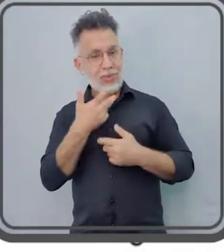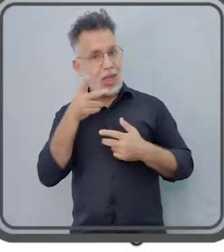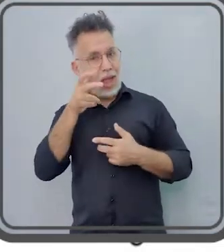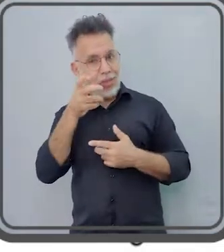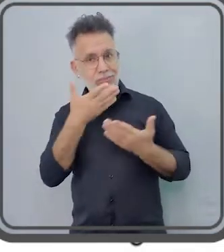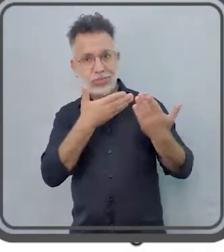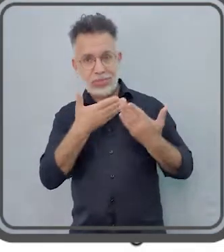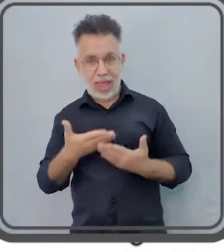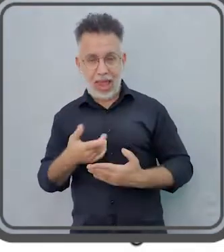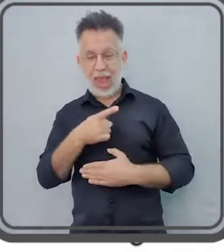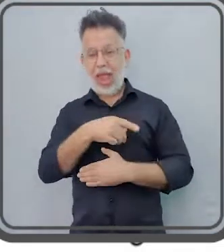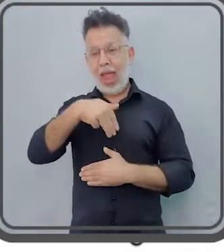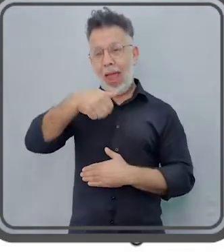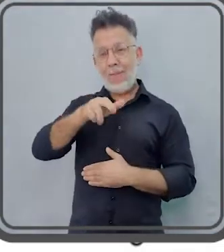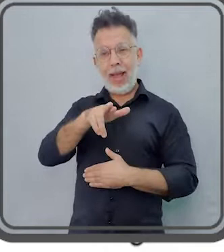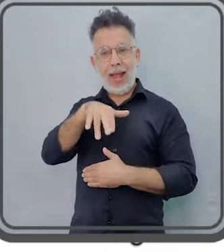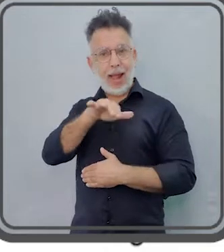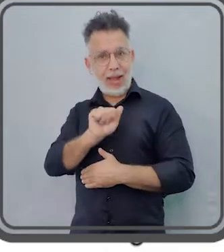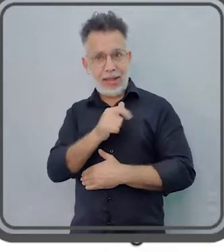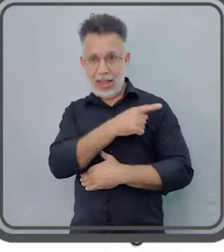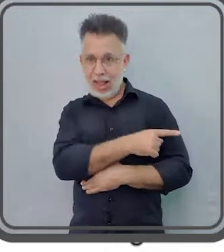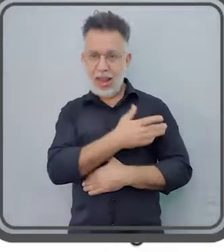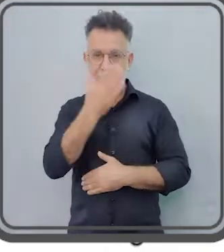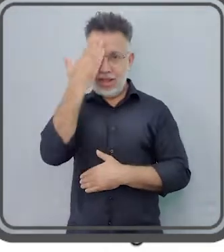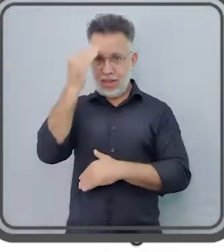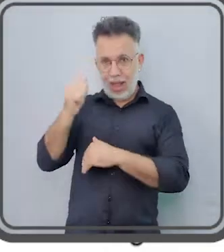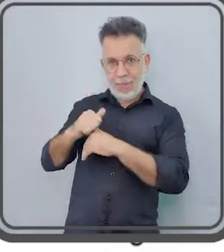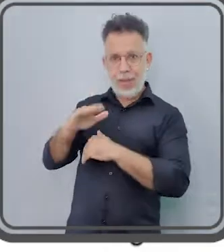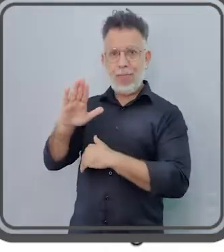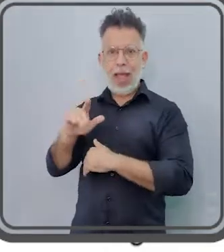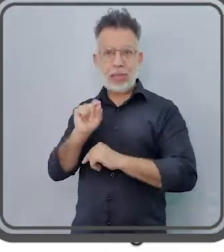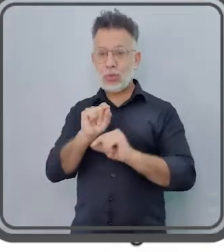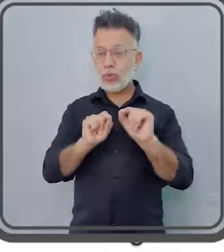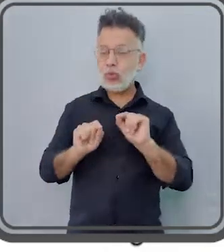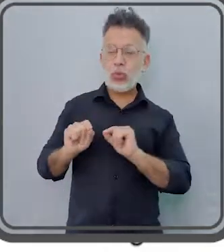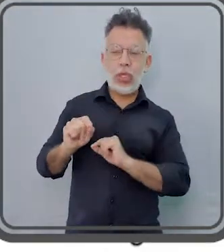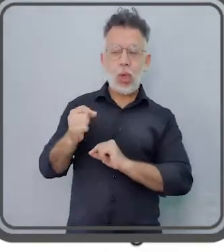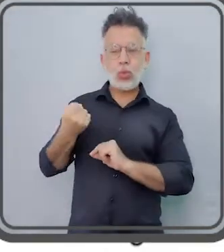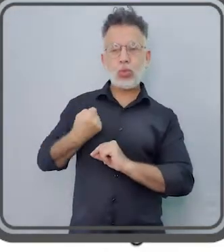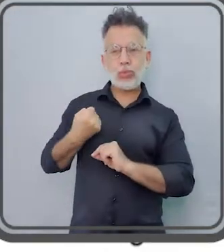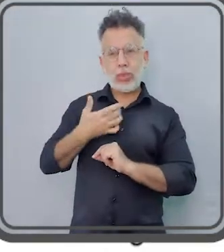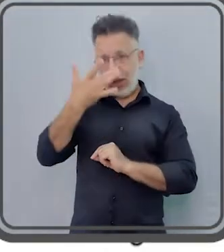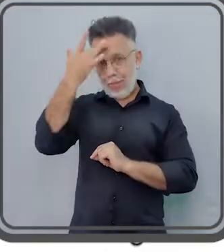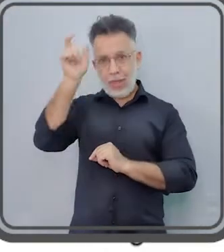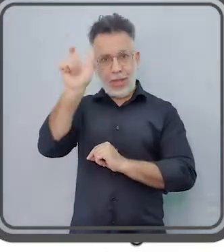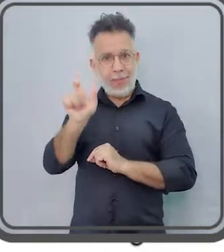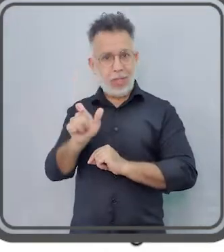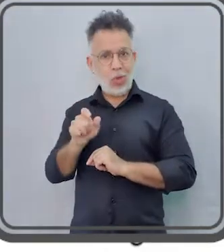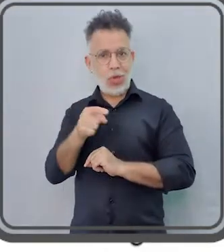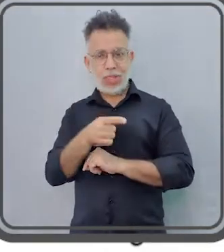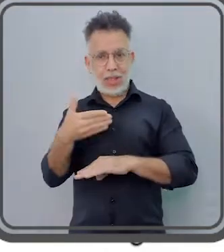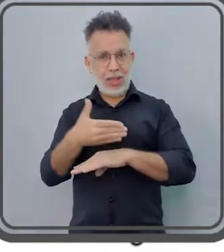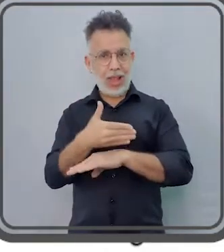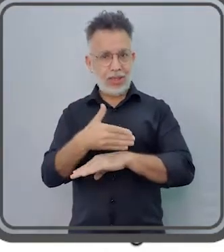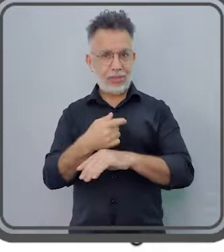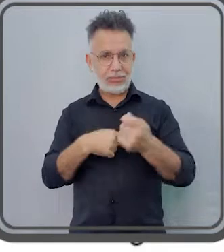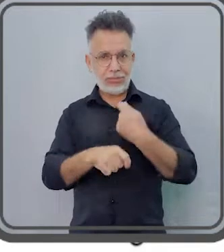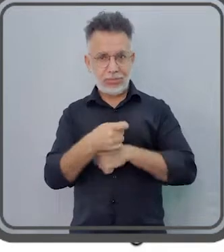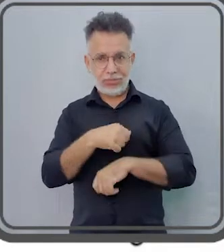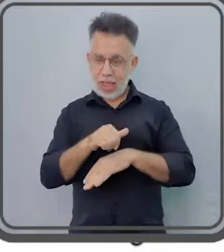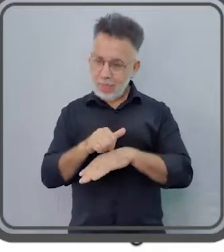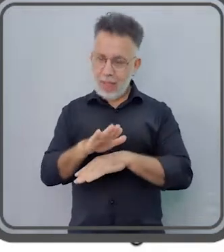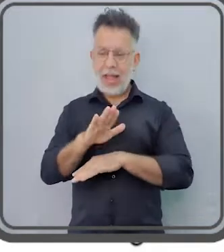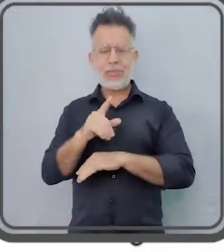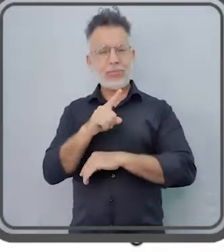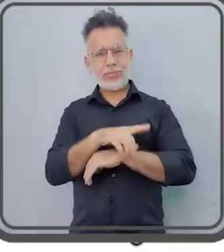eu imagino que quando a gente amplia essa lupa, o cenário, talvez, de pessoas que consideram esse mercado tabu seja bem superior a esses